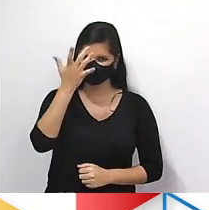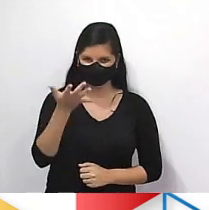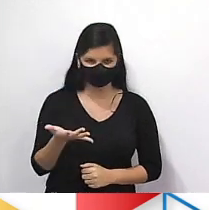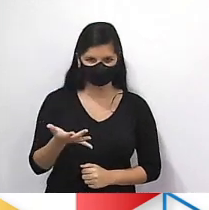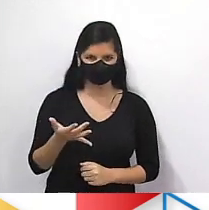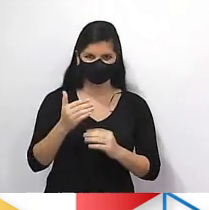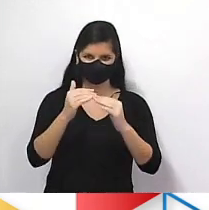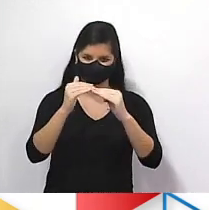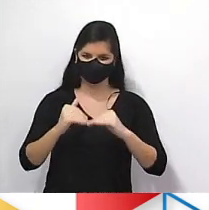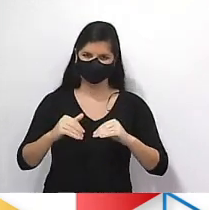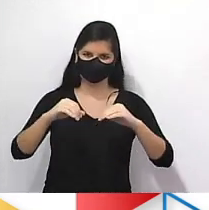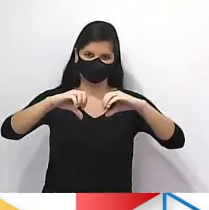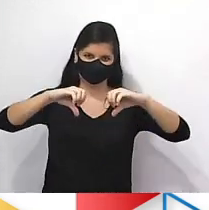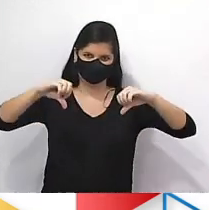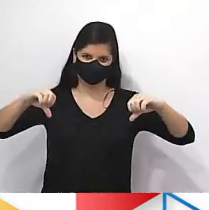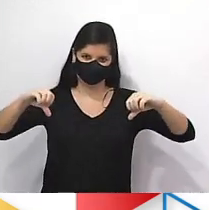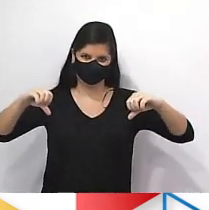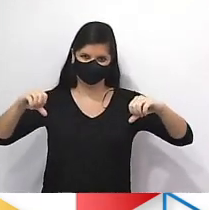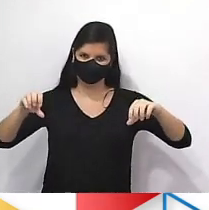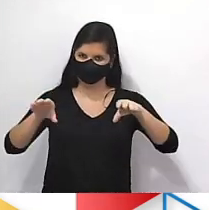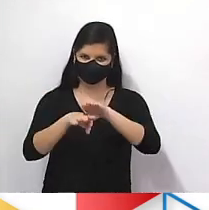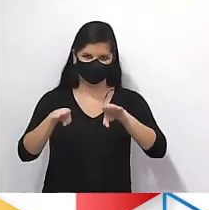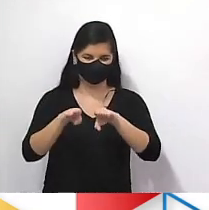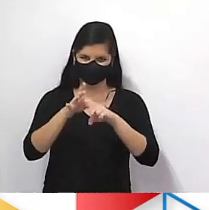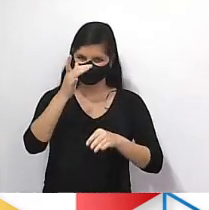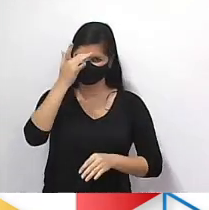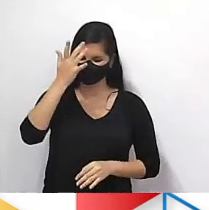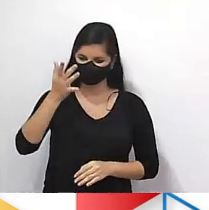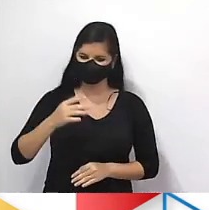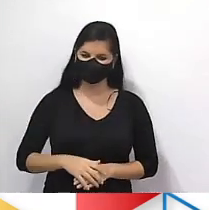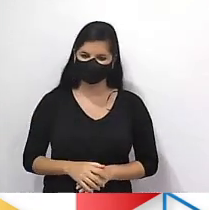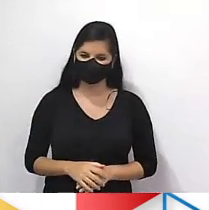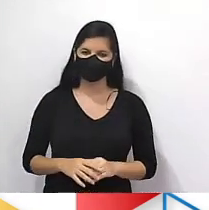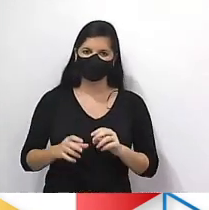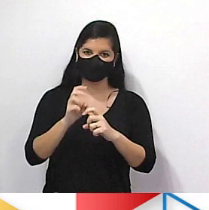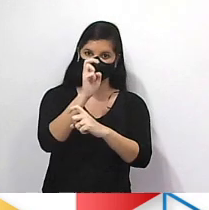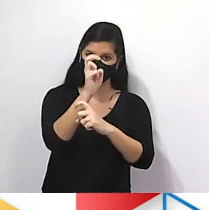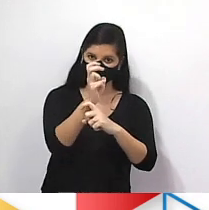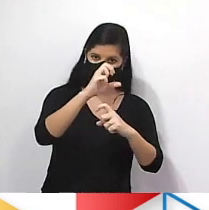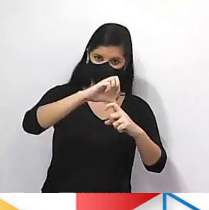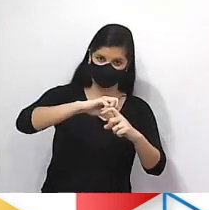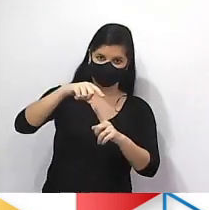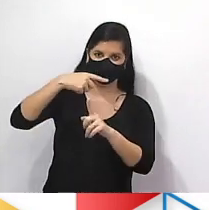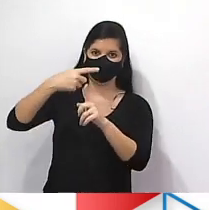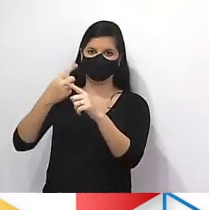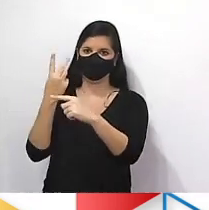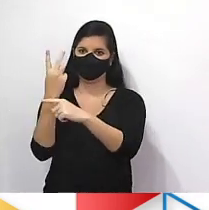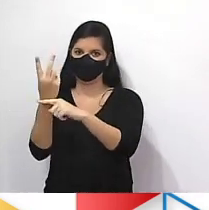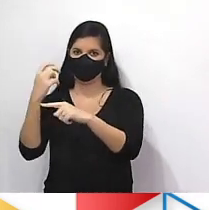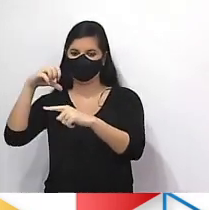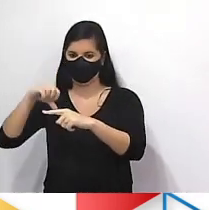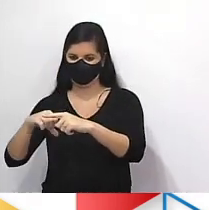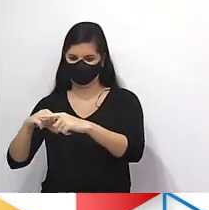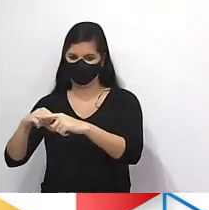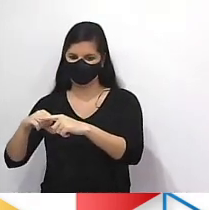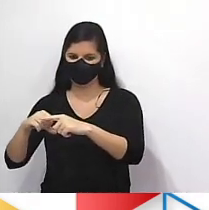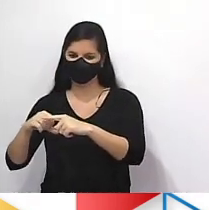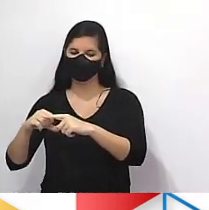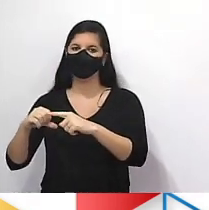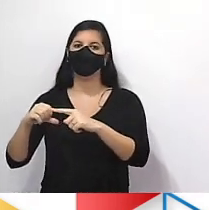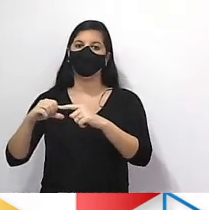com denominadores iguais. Ok? Vamos lá. 5 nonos mais 2 nonos. Se